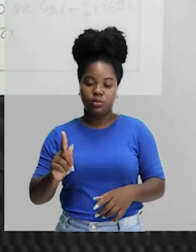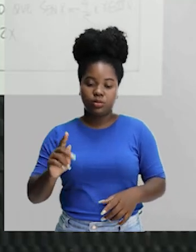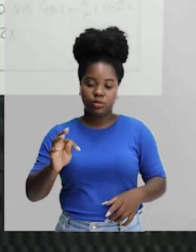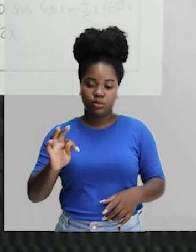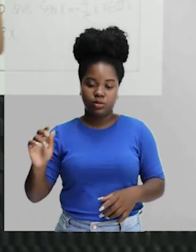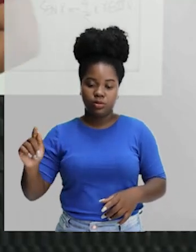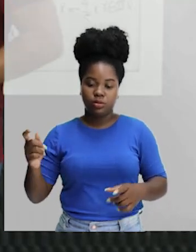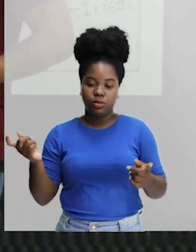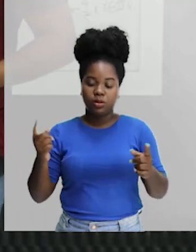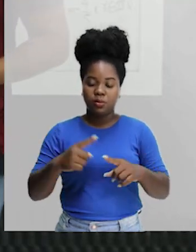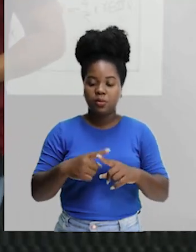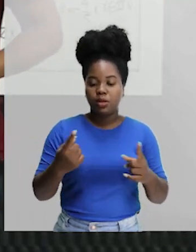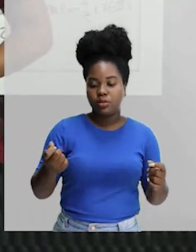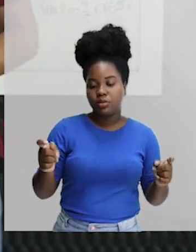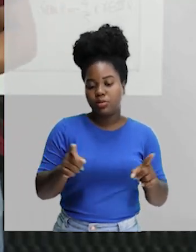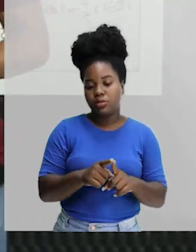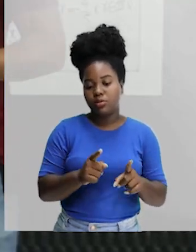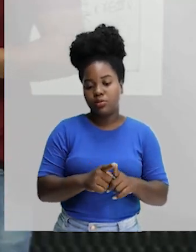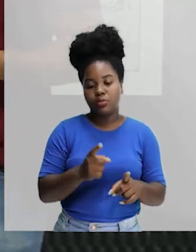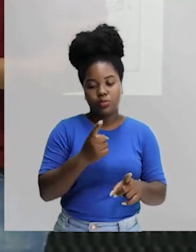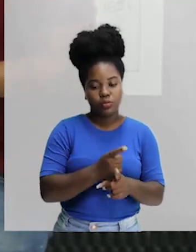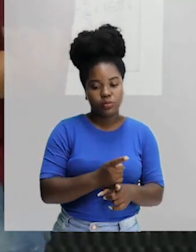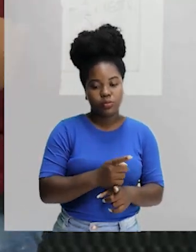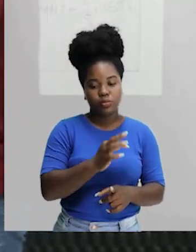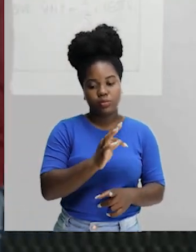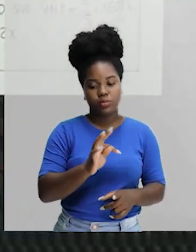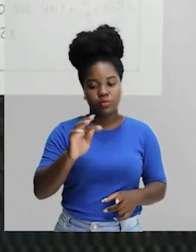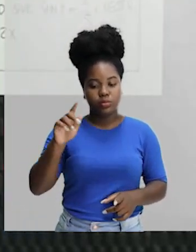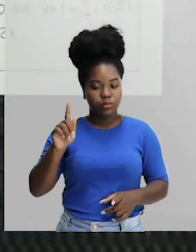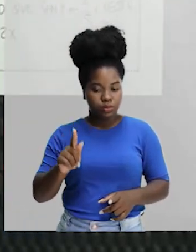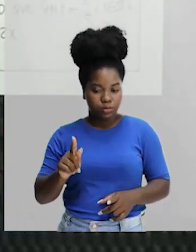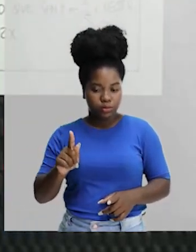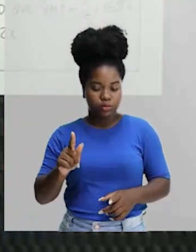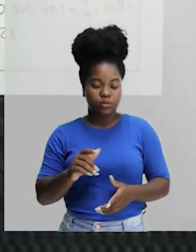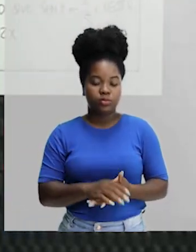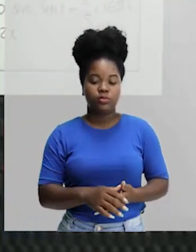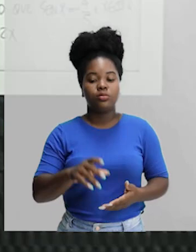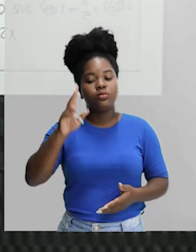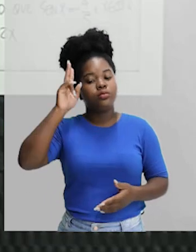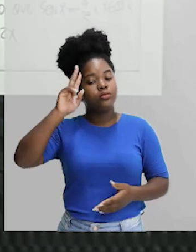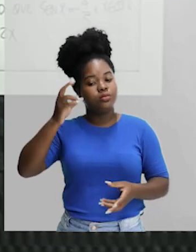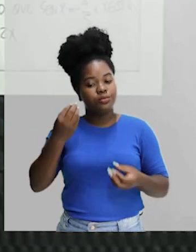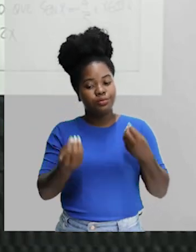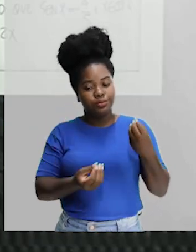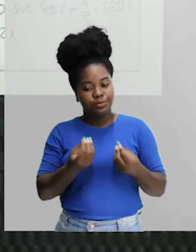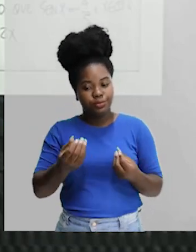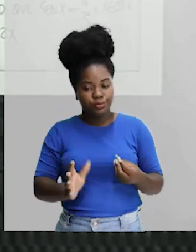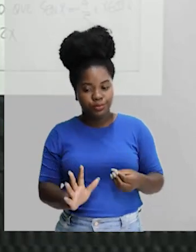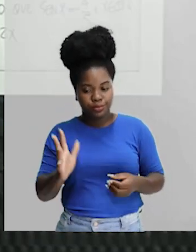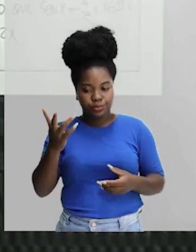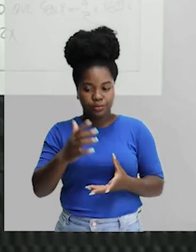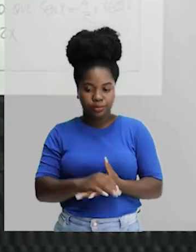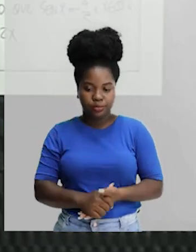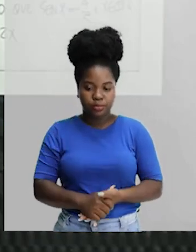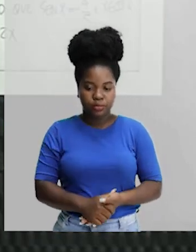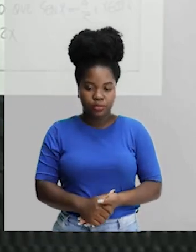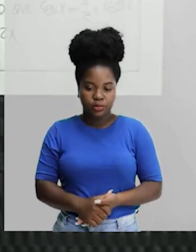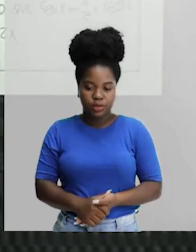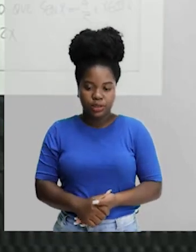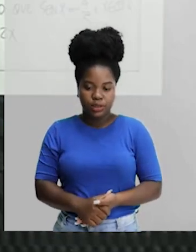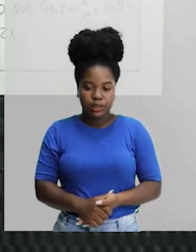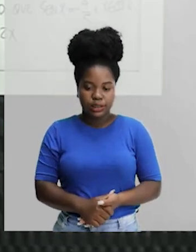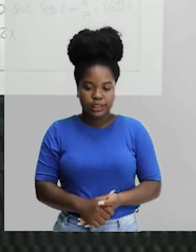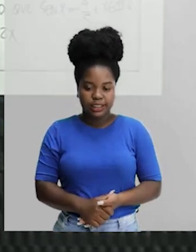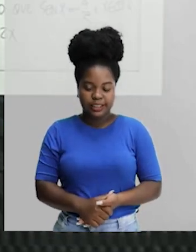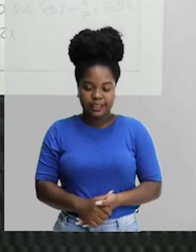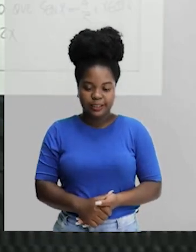Mas você pode encontrar também uma fórmula para tangente, né? Vocês estão lembrados aí como é que é a tangente? Então